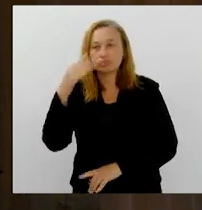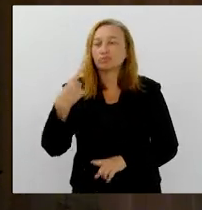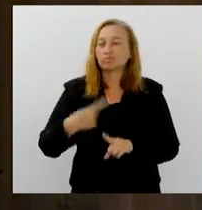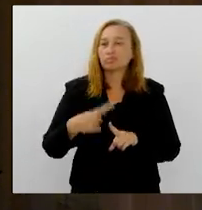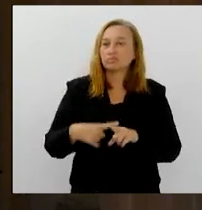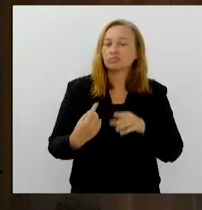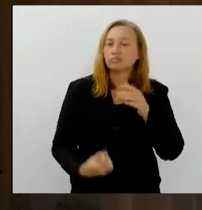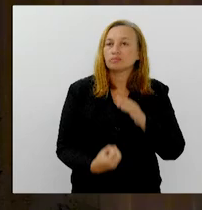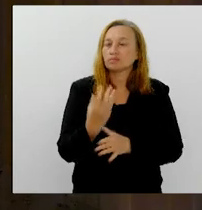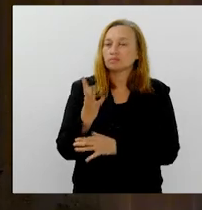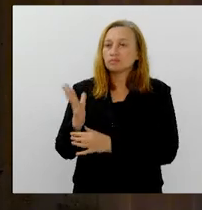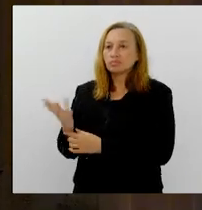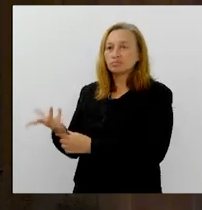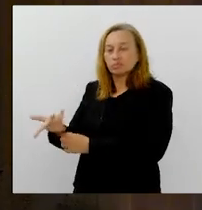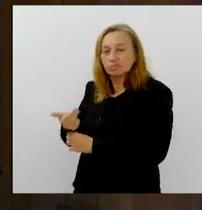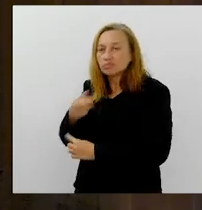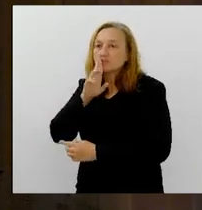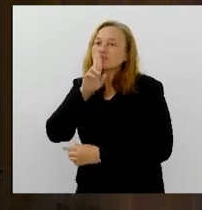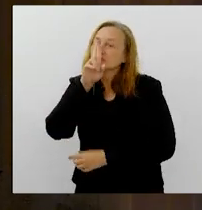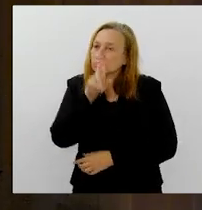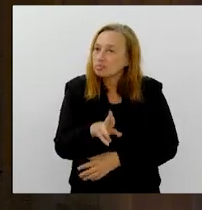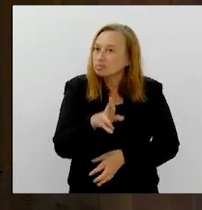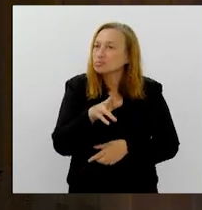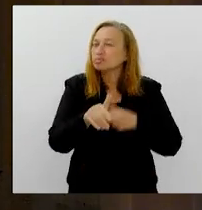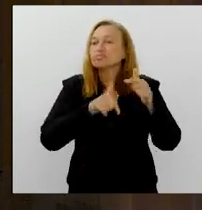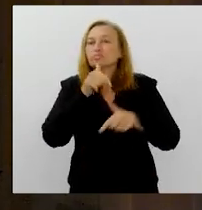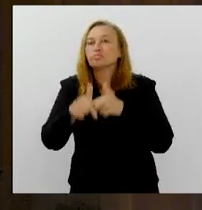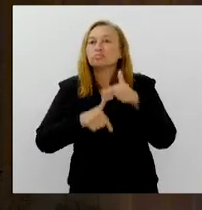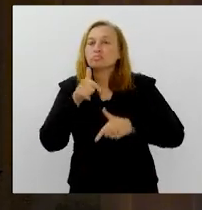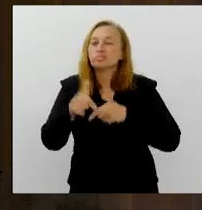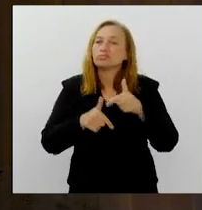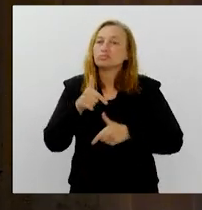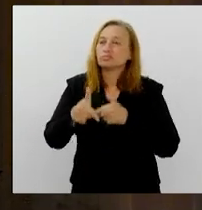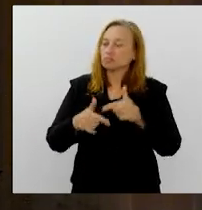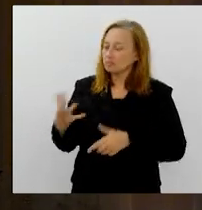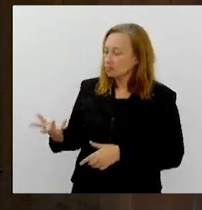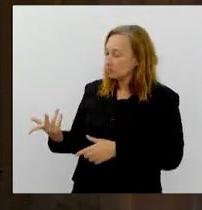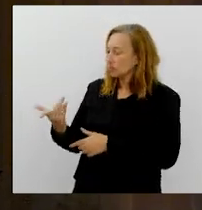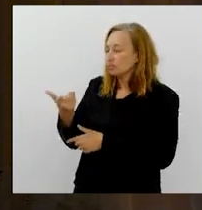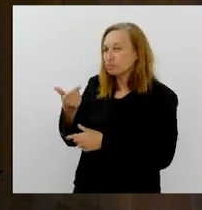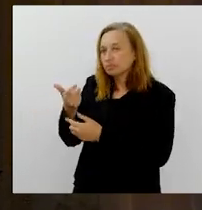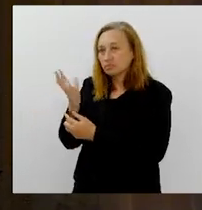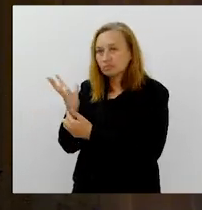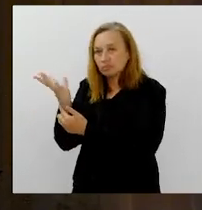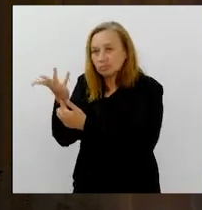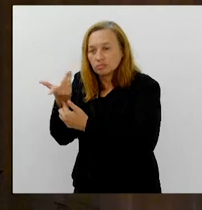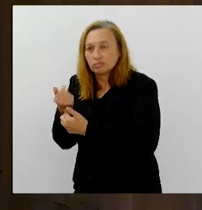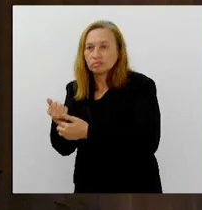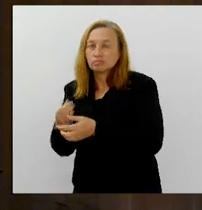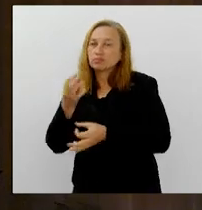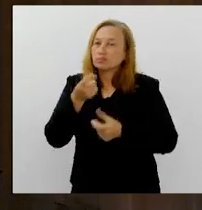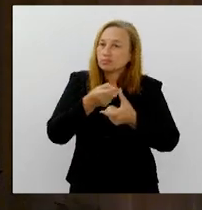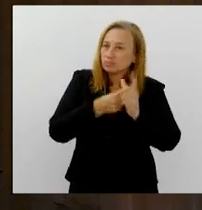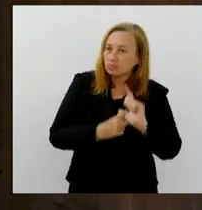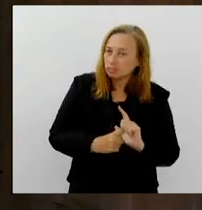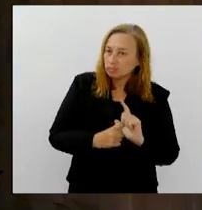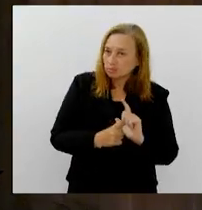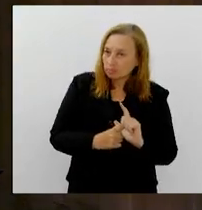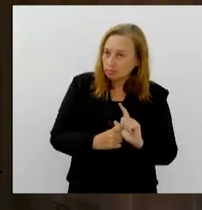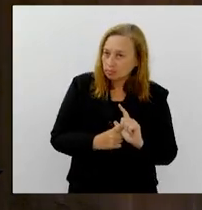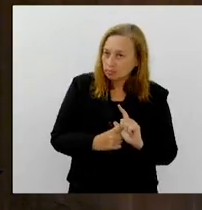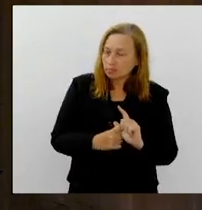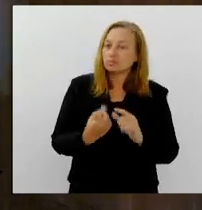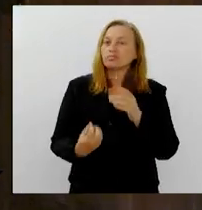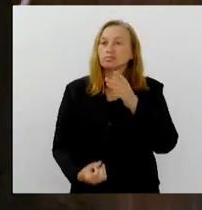de arte, o resultado do trabalho artístico, depende desta própria contradição